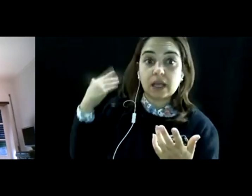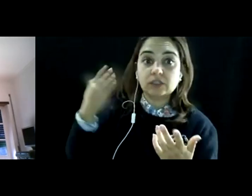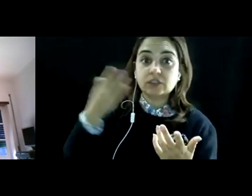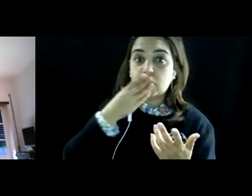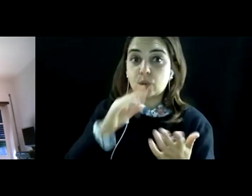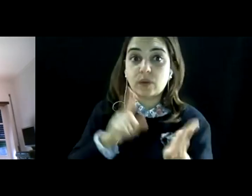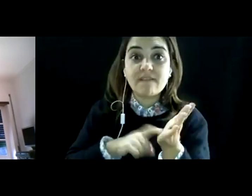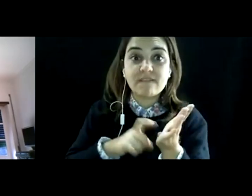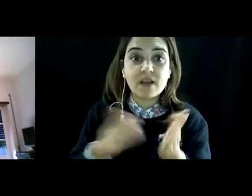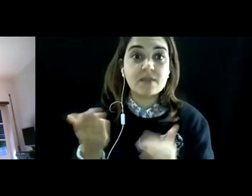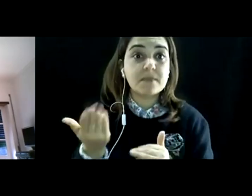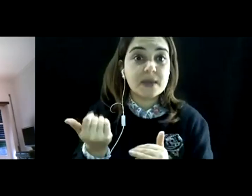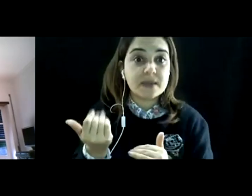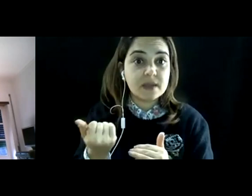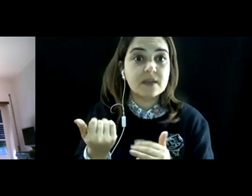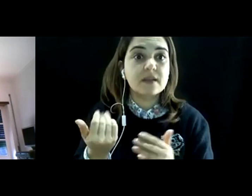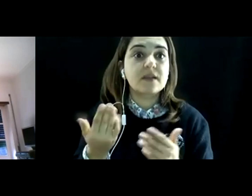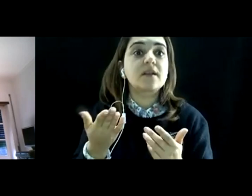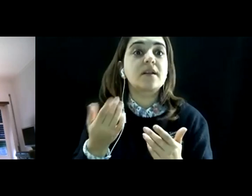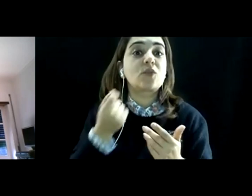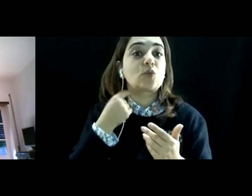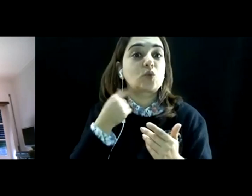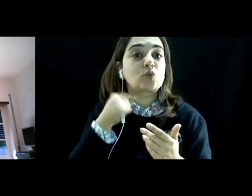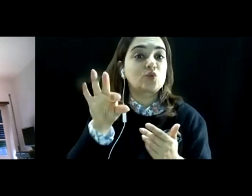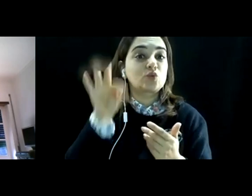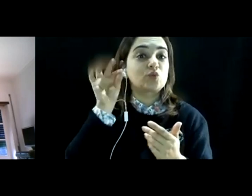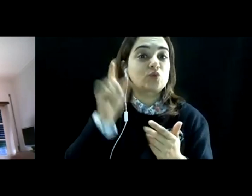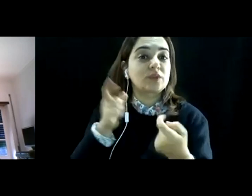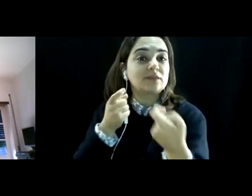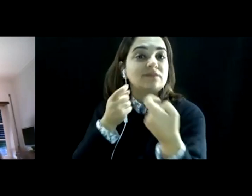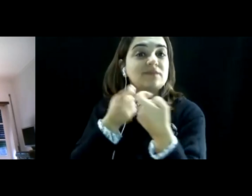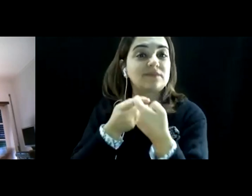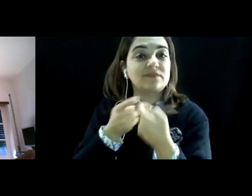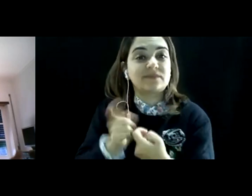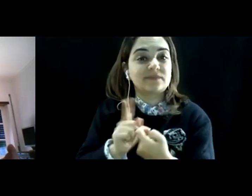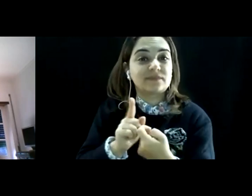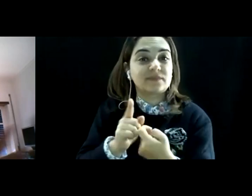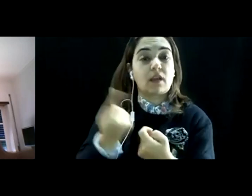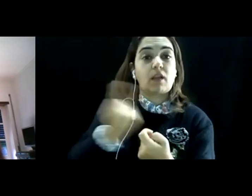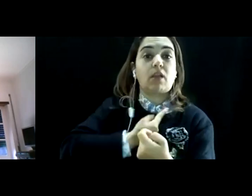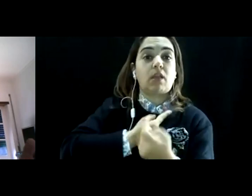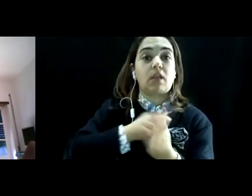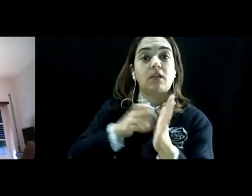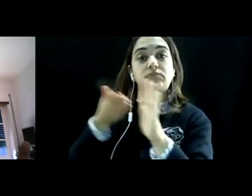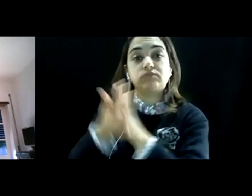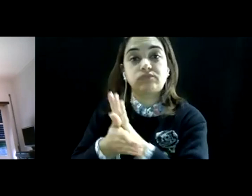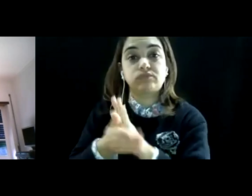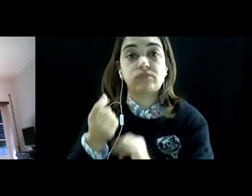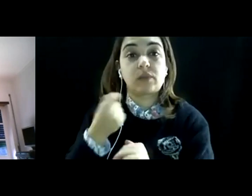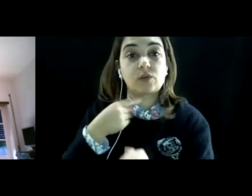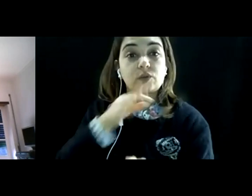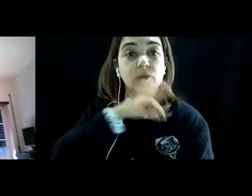no seu percurso, cursos que eles não escolheram, que foram quase escolhidos por eles, ou colocou-se ali uma outra opção, mas não mais do que